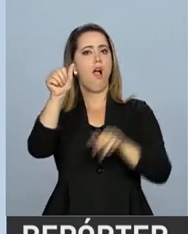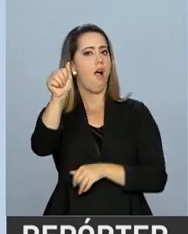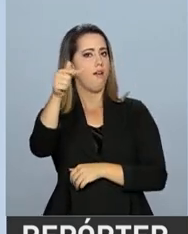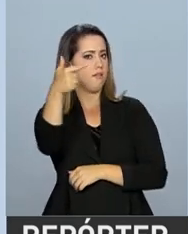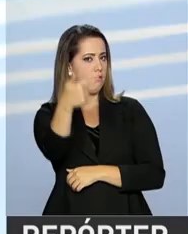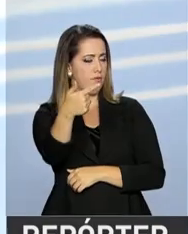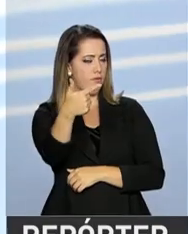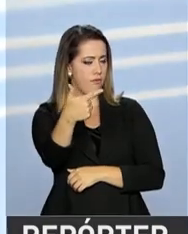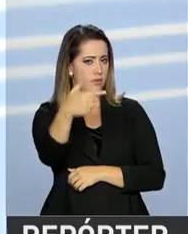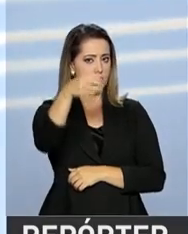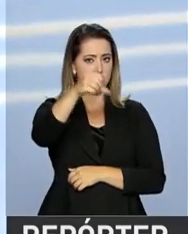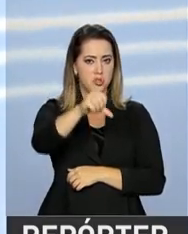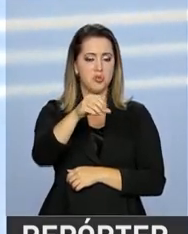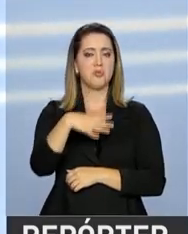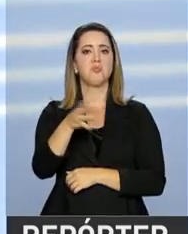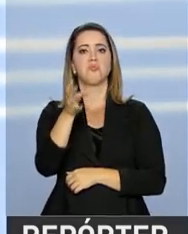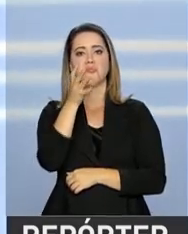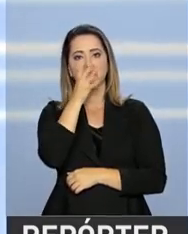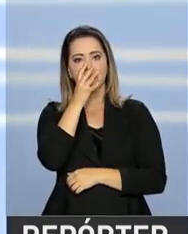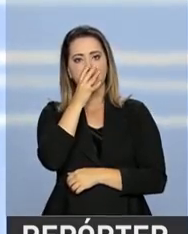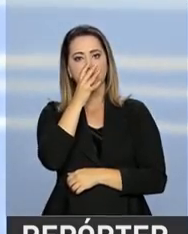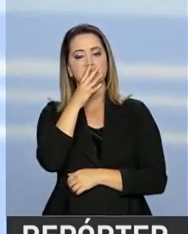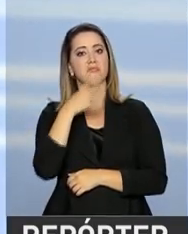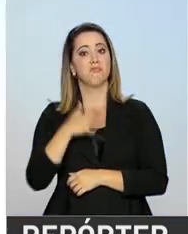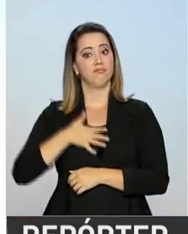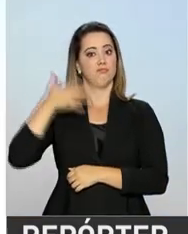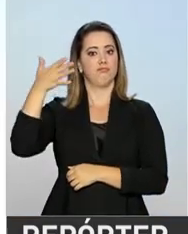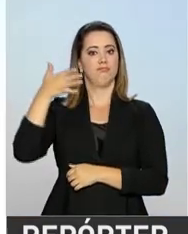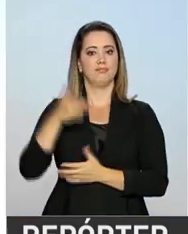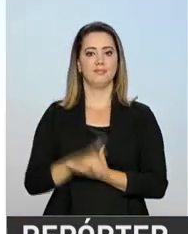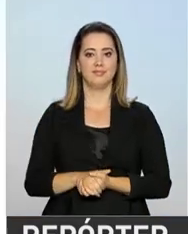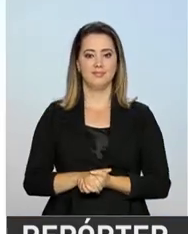Super Tucano deixou o público bastante surpreso.